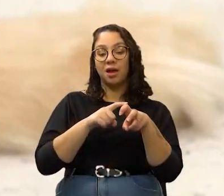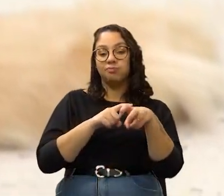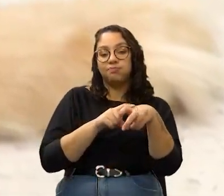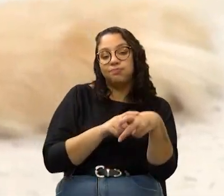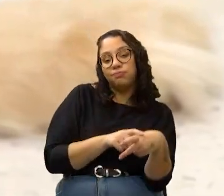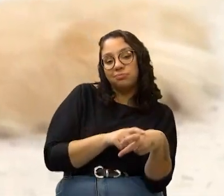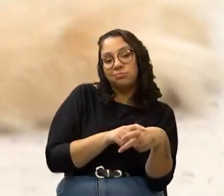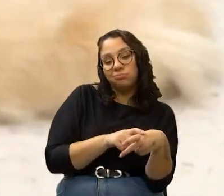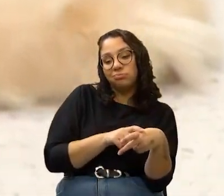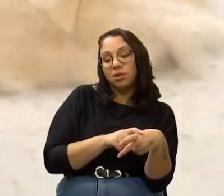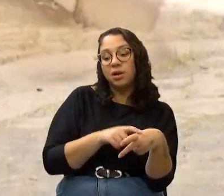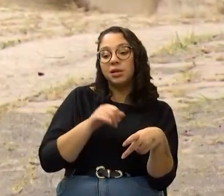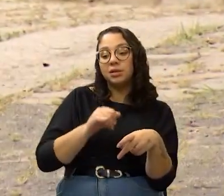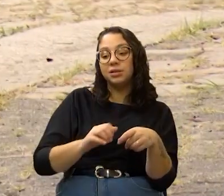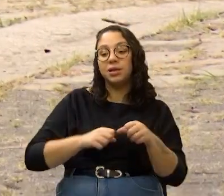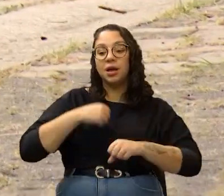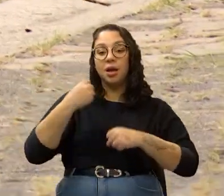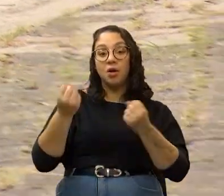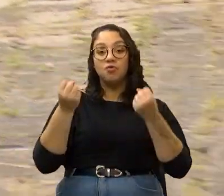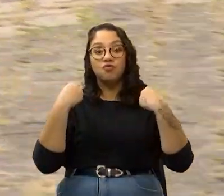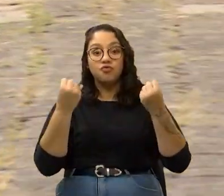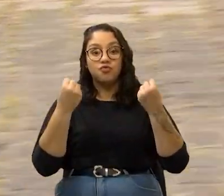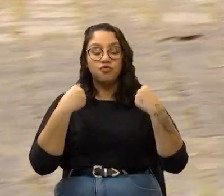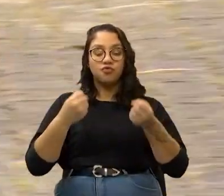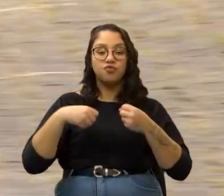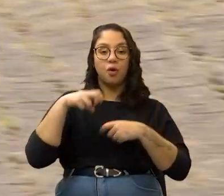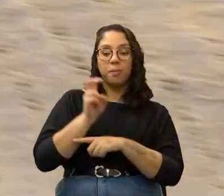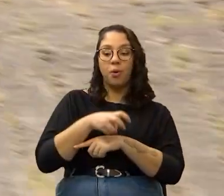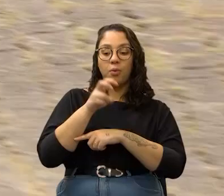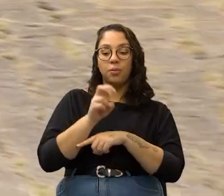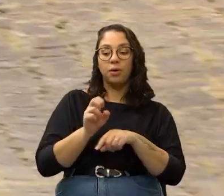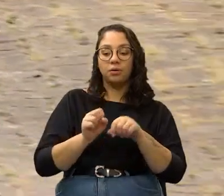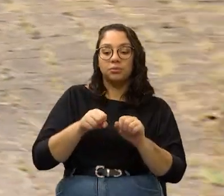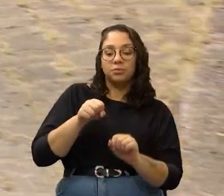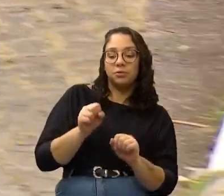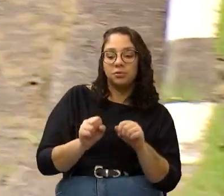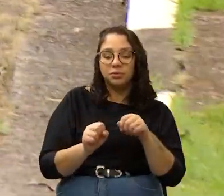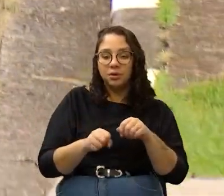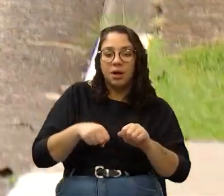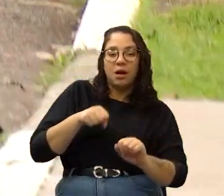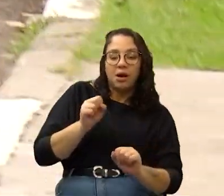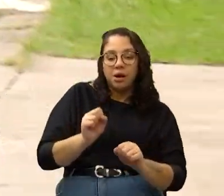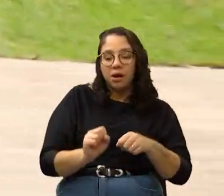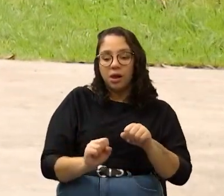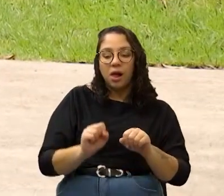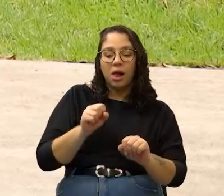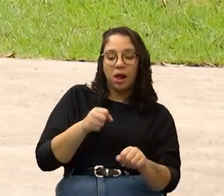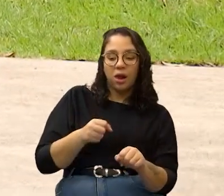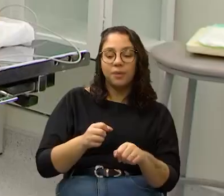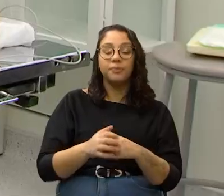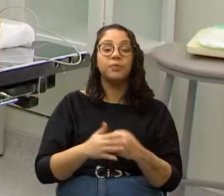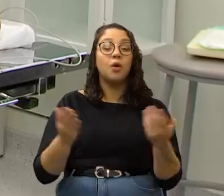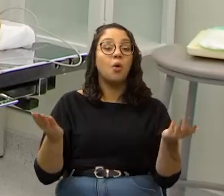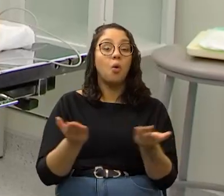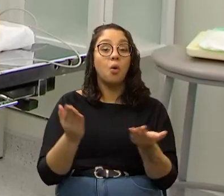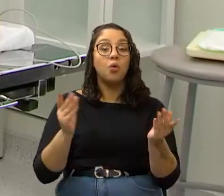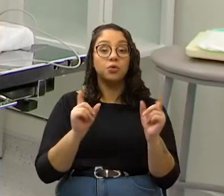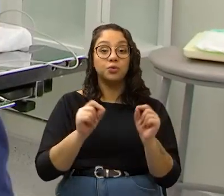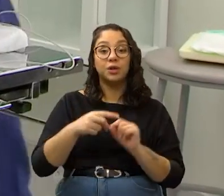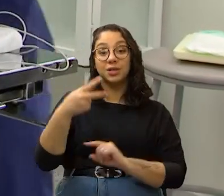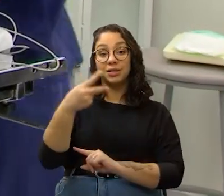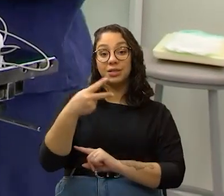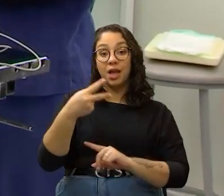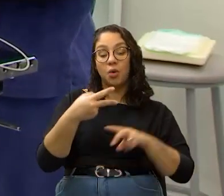displasia coxofemoral. Quando ela se exercita muito, acaba mancando das patas traseiras. Hoje, ela